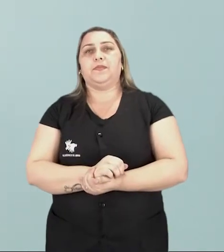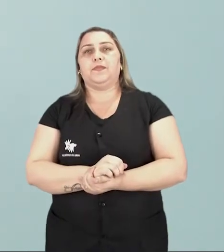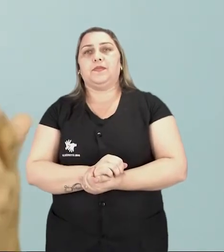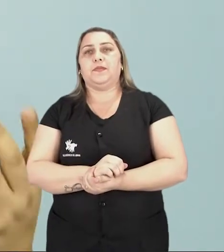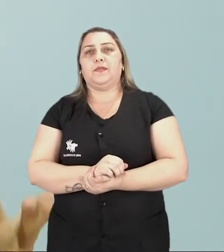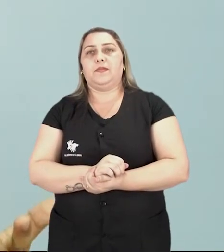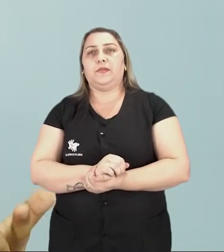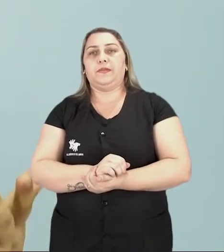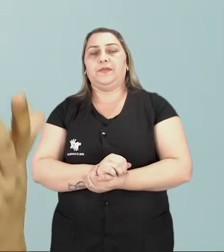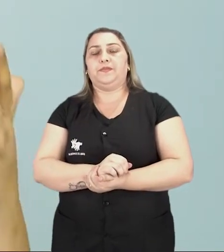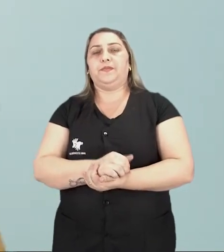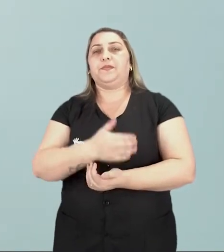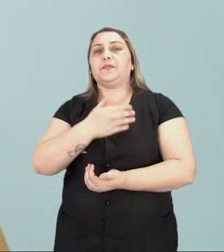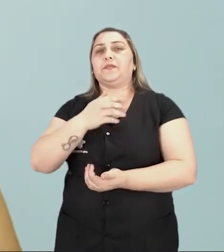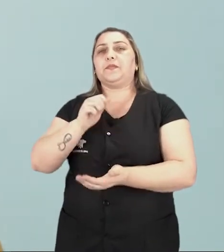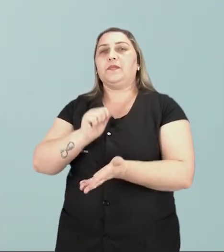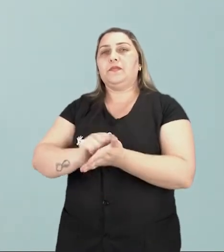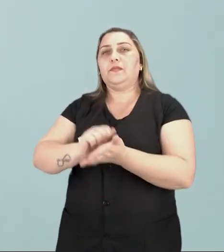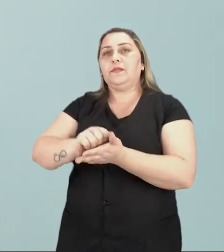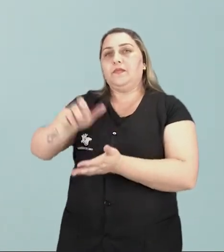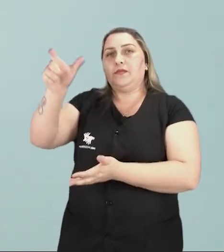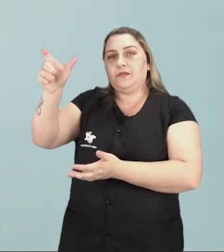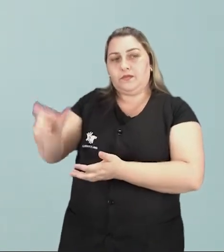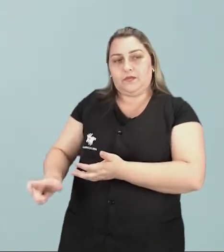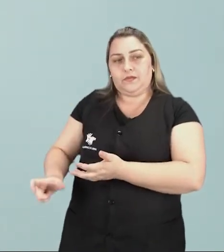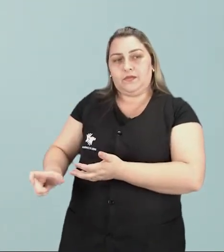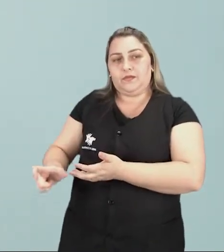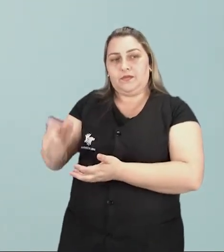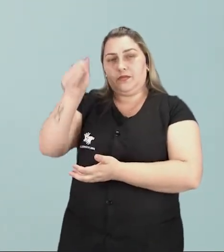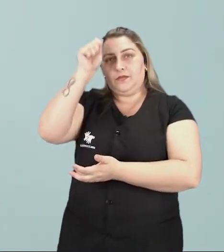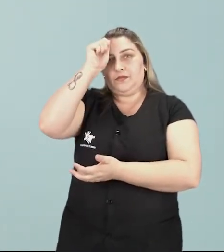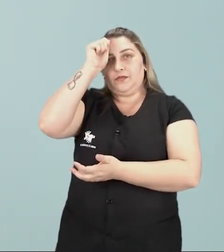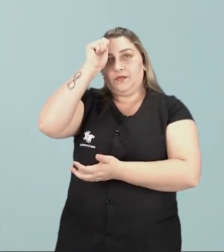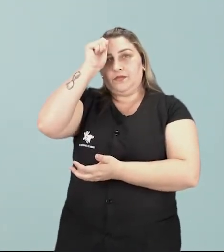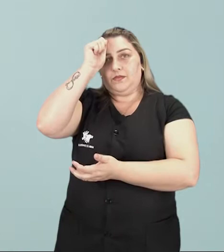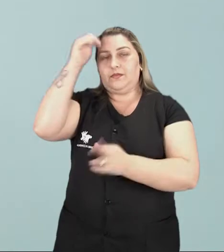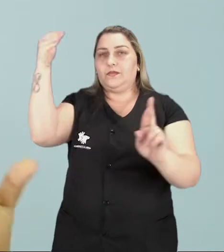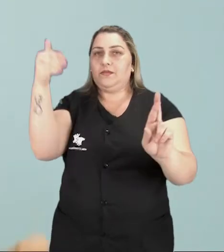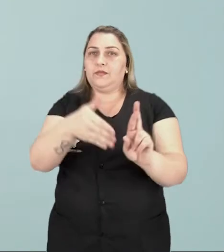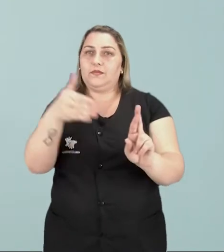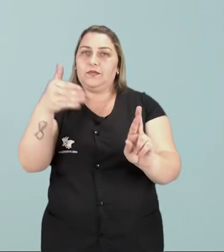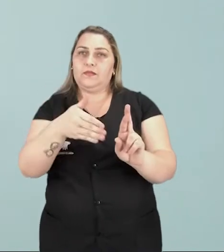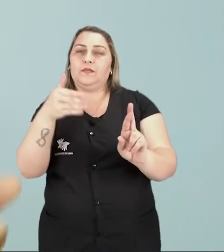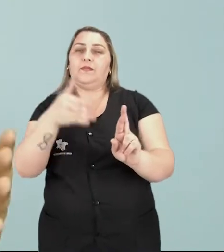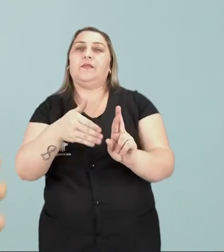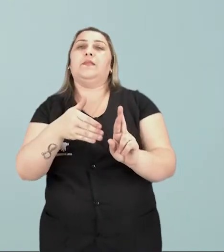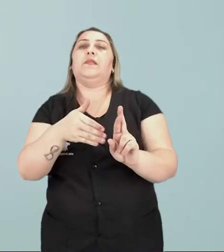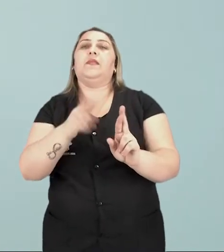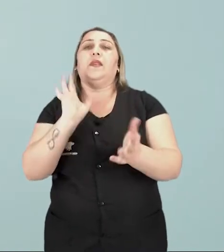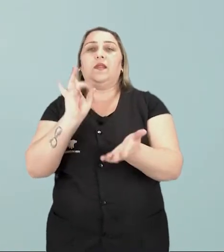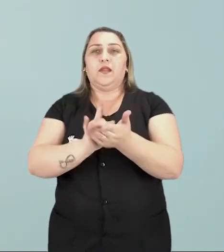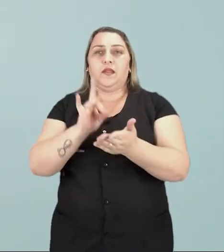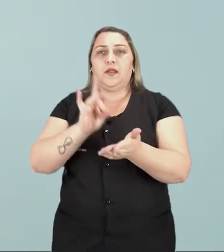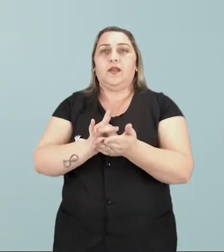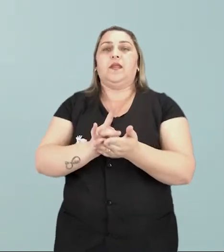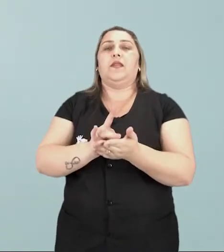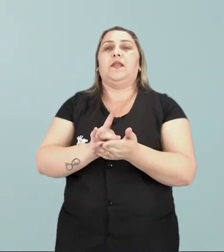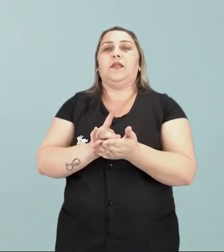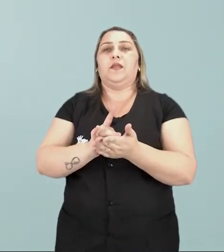Que é o nome do autor. Ela sempre faz uma referência à fonte original, mesmo que ela esteja